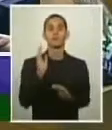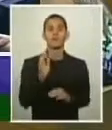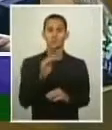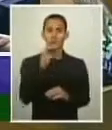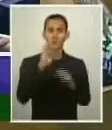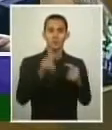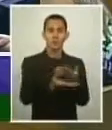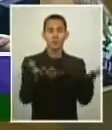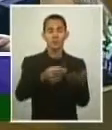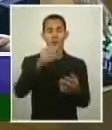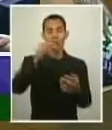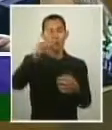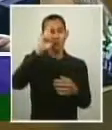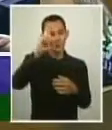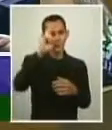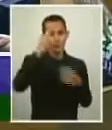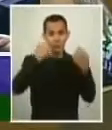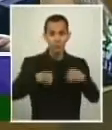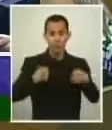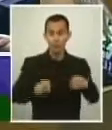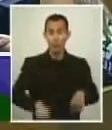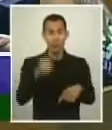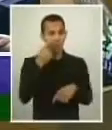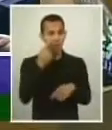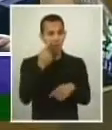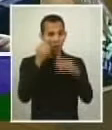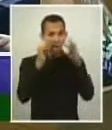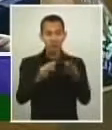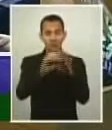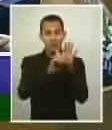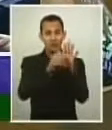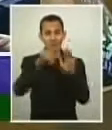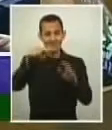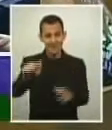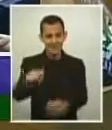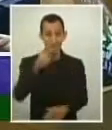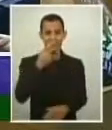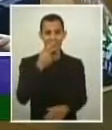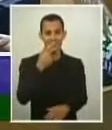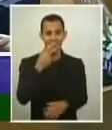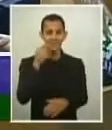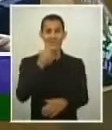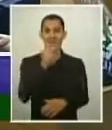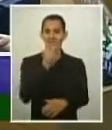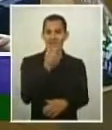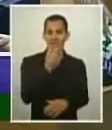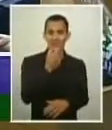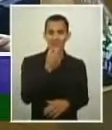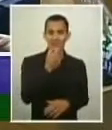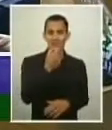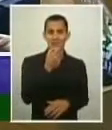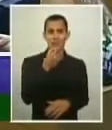a todos somos donos do nosso corpo atenção gente fala isso no século 17 na Inglaterra